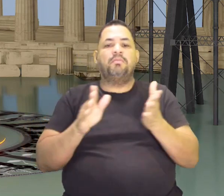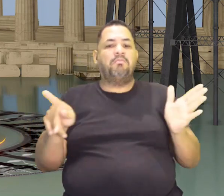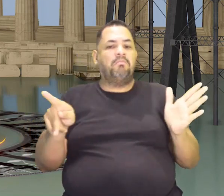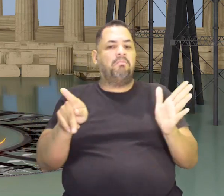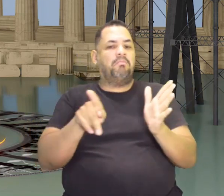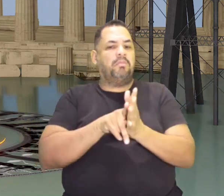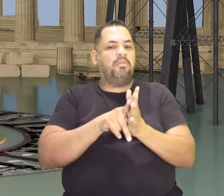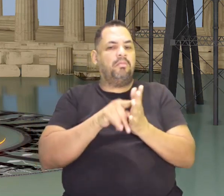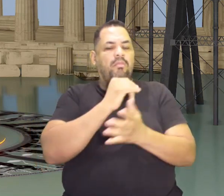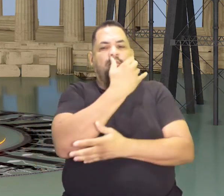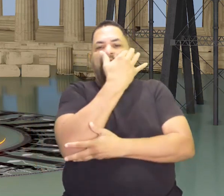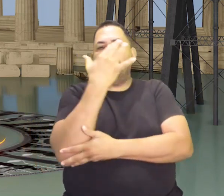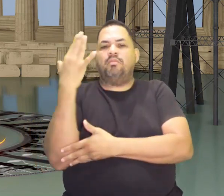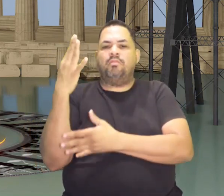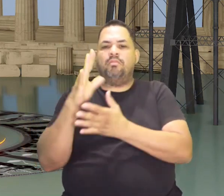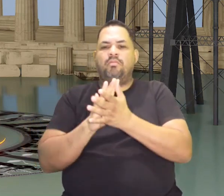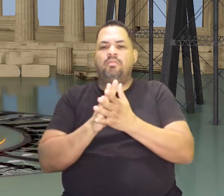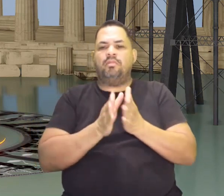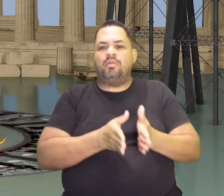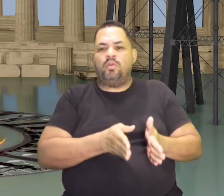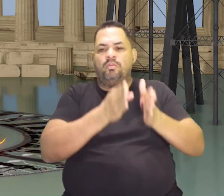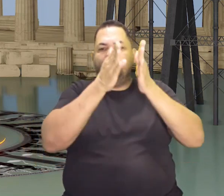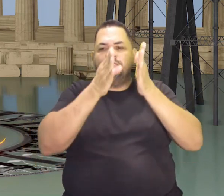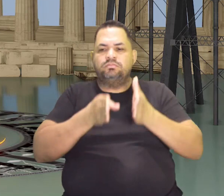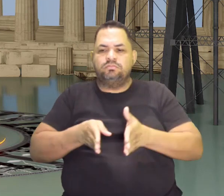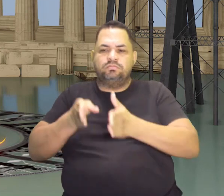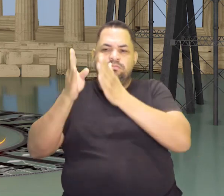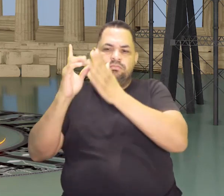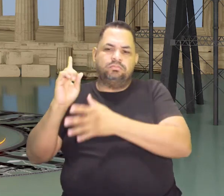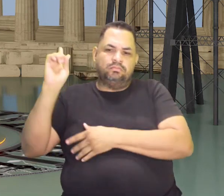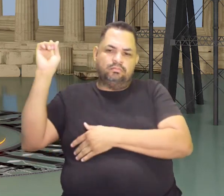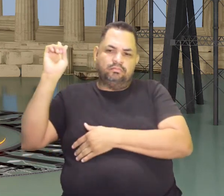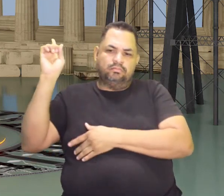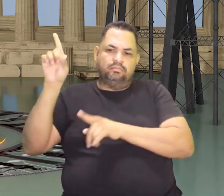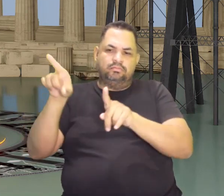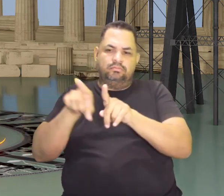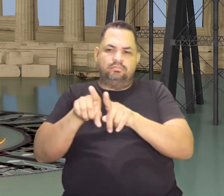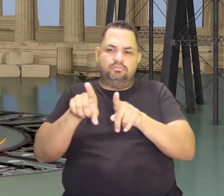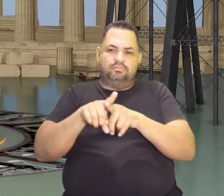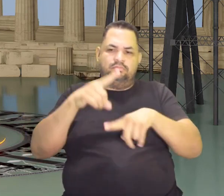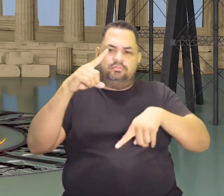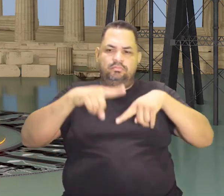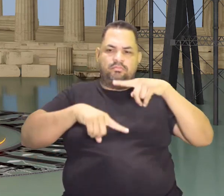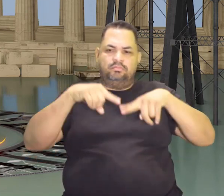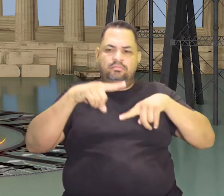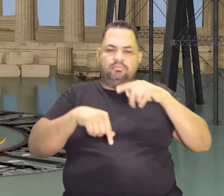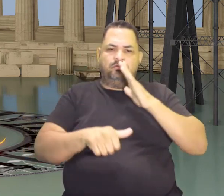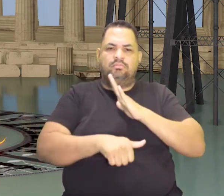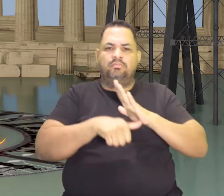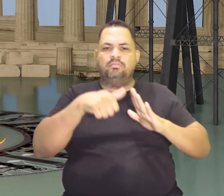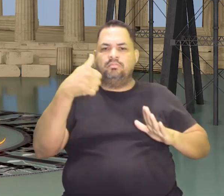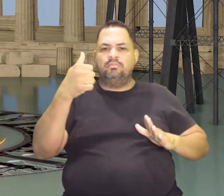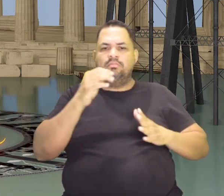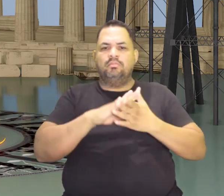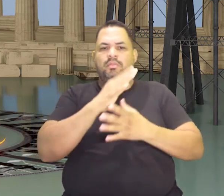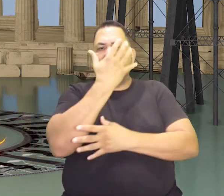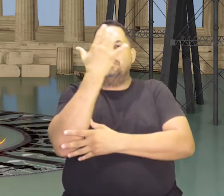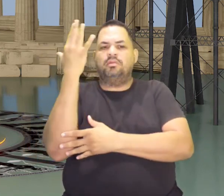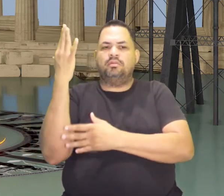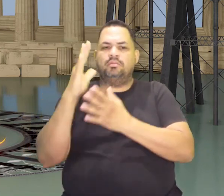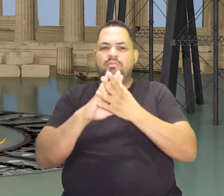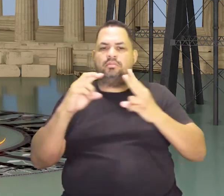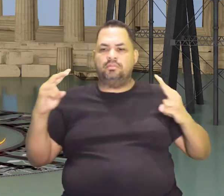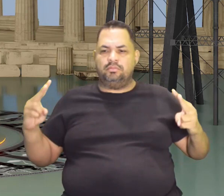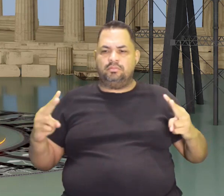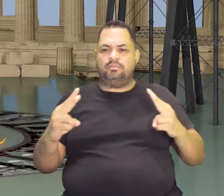natureza. Esses pilares aqui, matéria-prima da natureza, as pirâmides. Então, hoje,